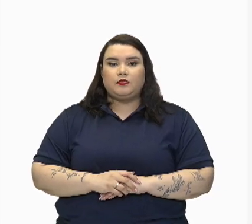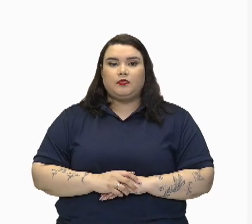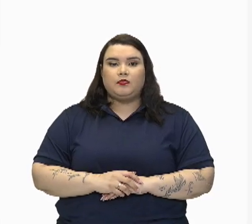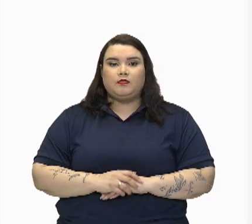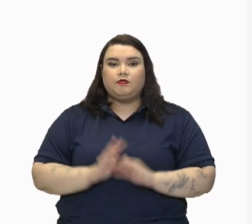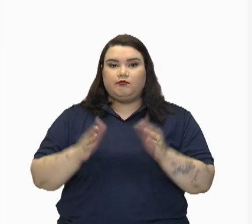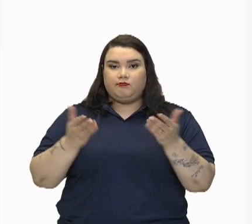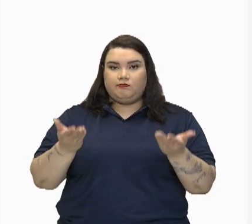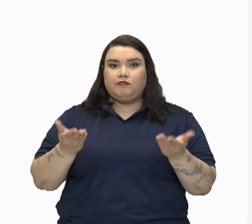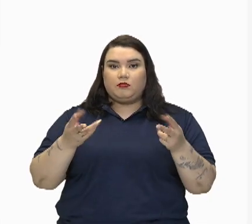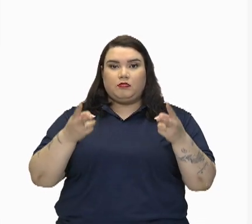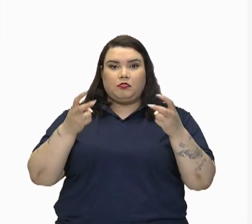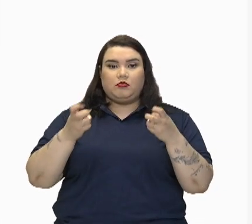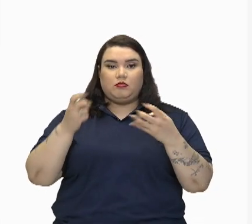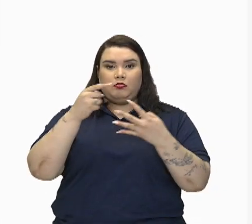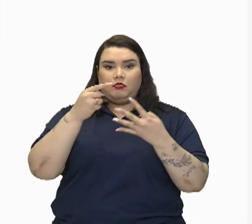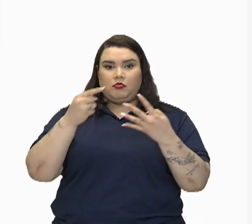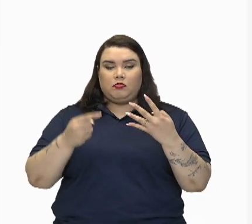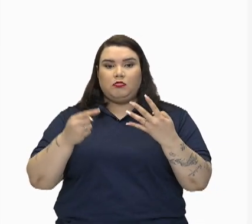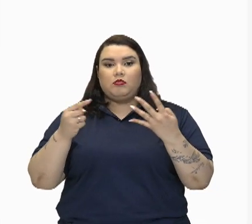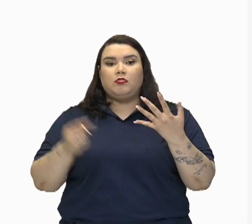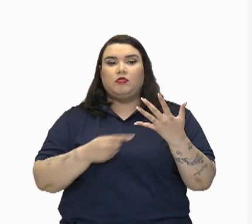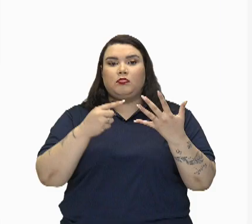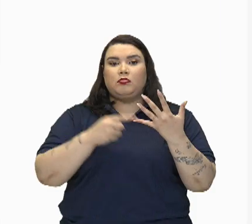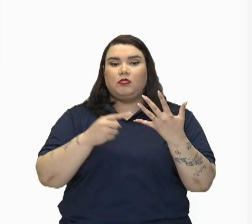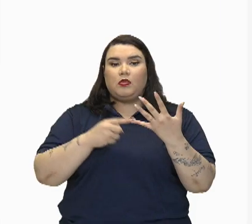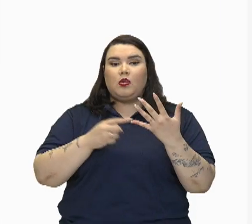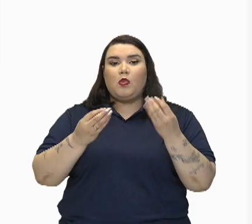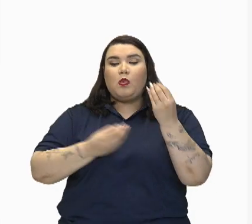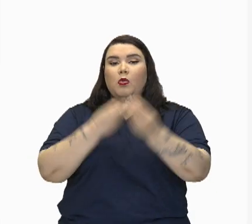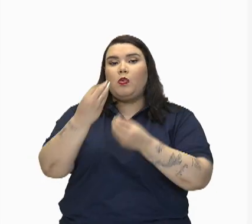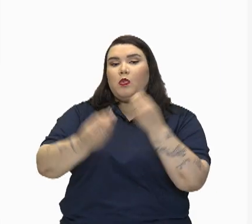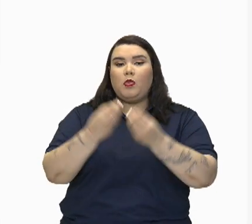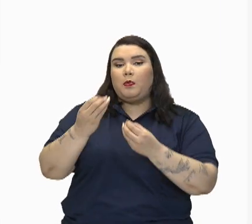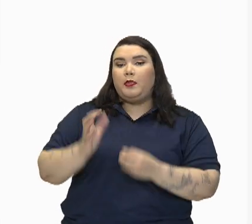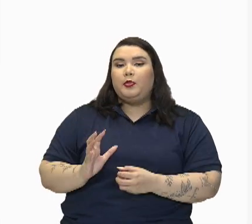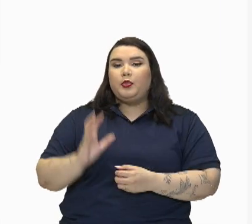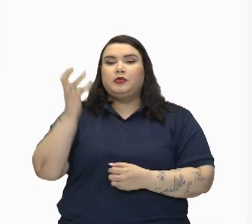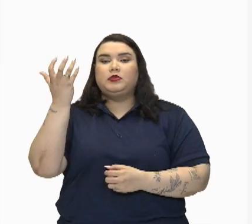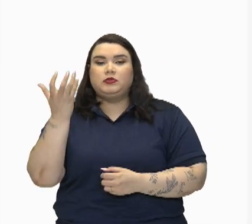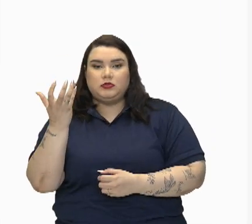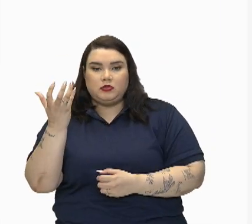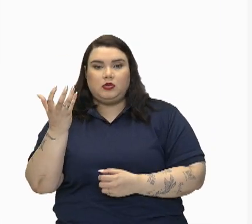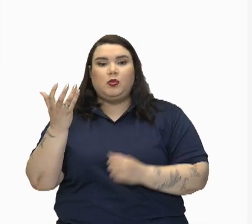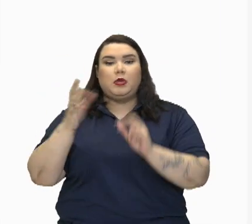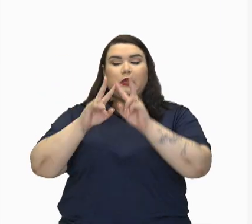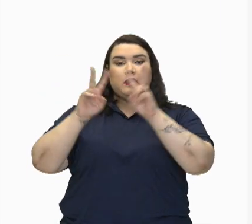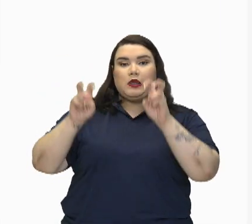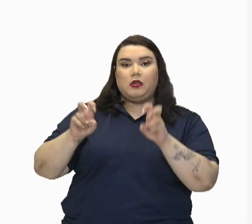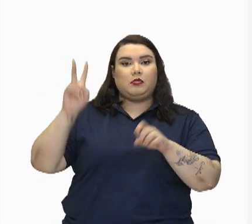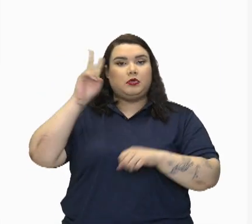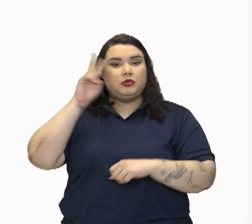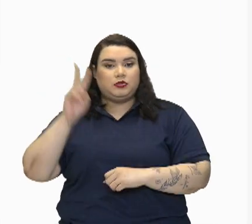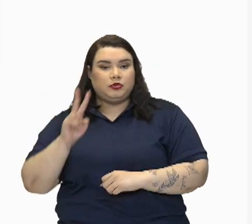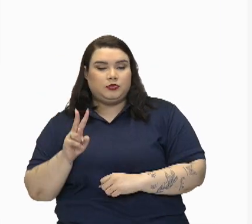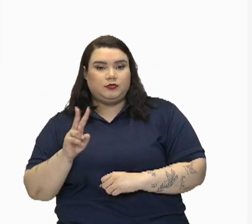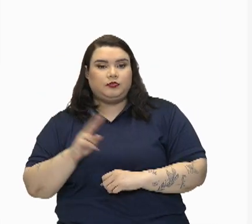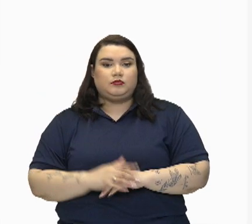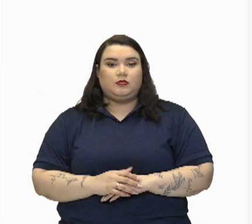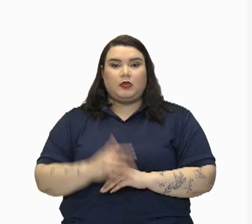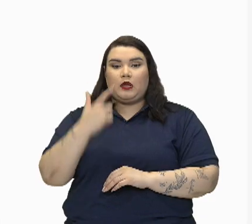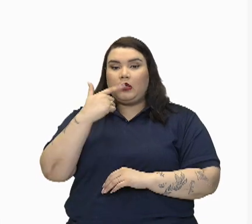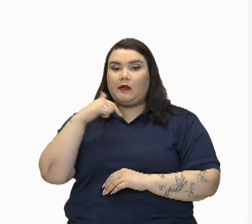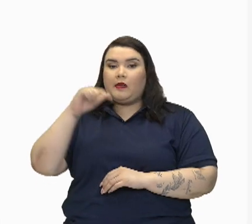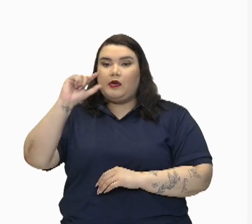o espaço, né? Como aconteceu? A sequência lógica, o tema dessa história. Quem